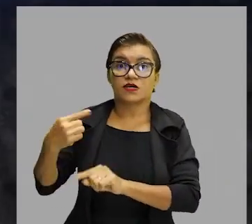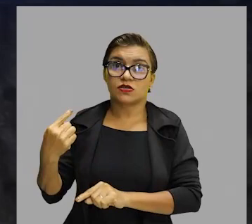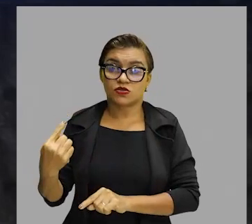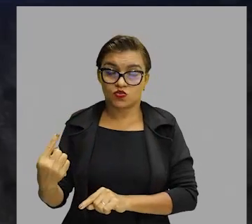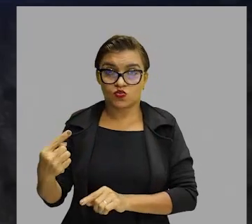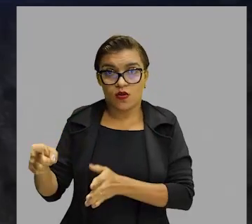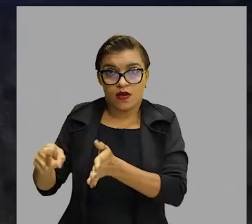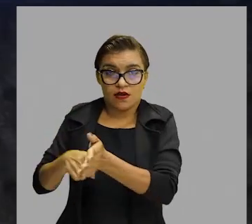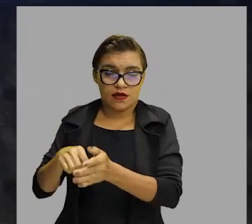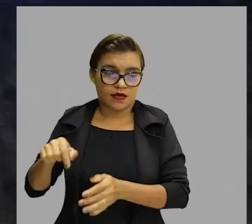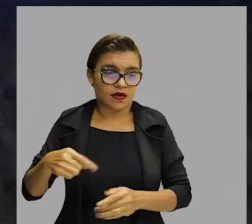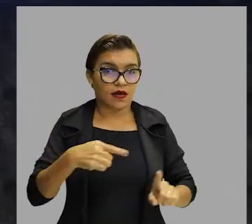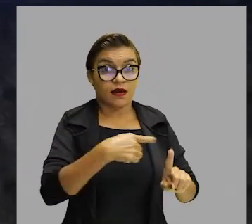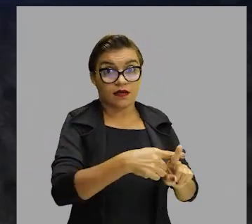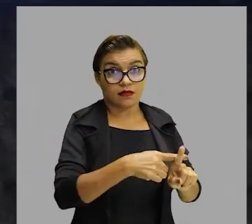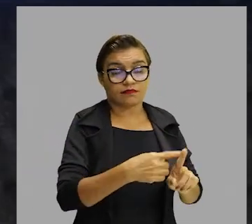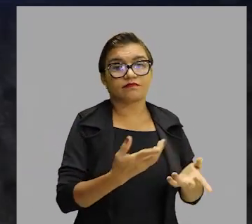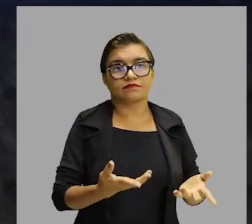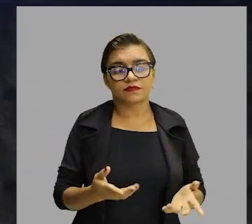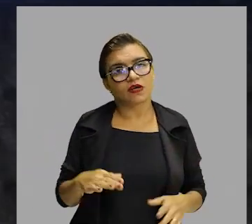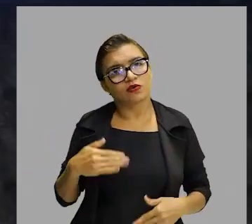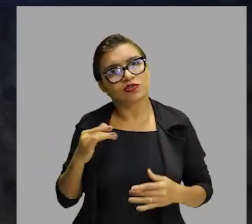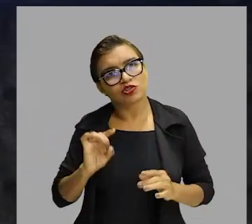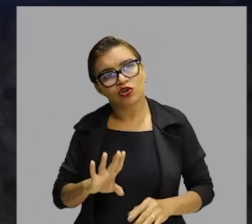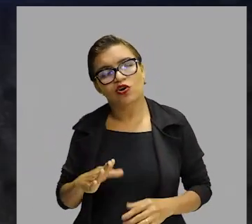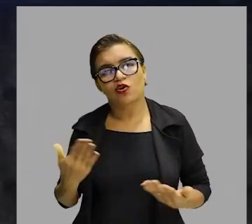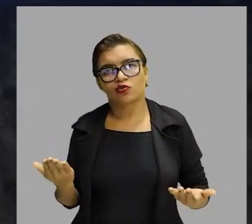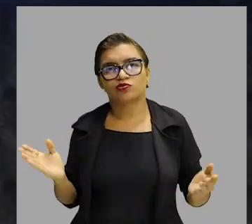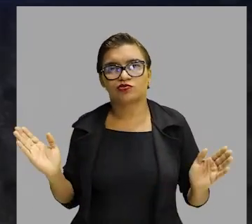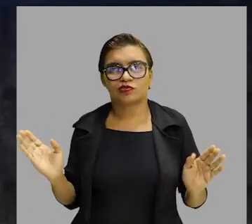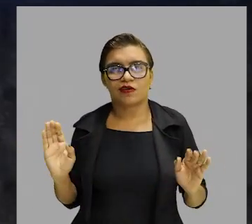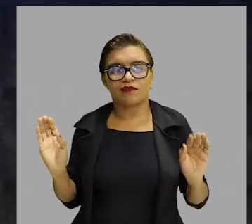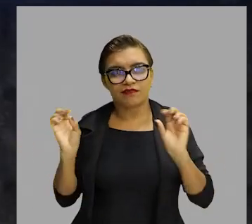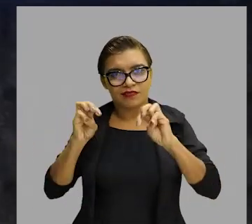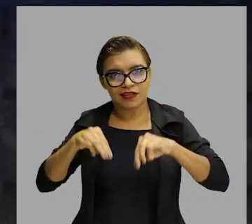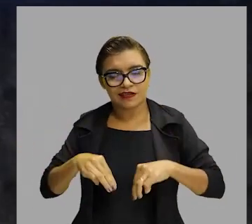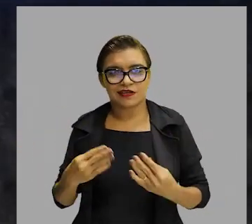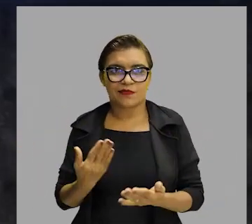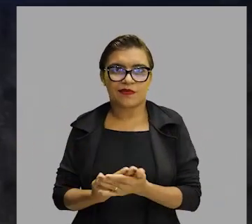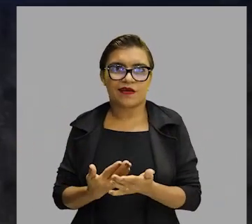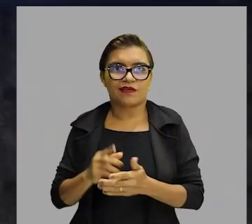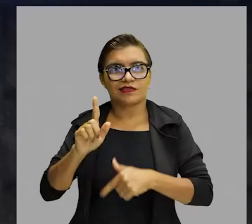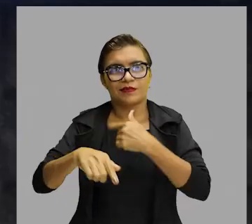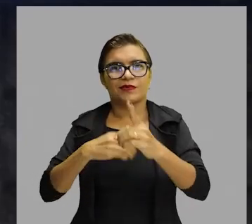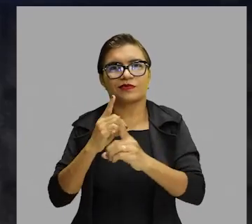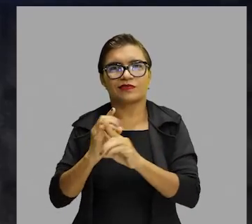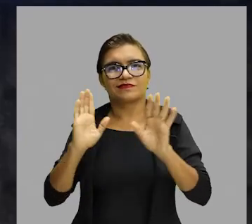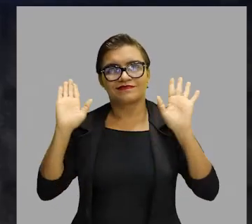elétron, tá ok? Então com isso nós finalizamos a nossa aula de hoje e até a próxima.